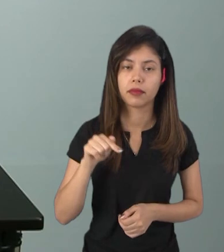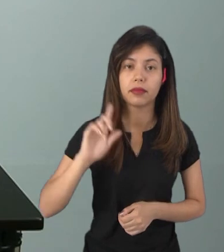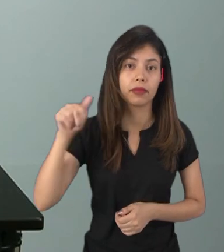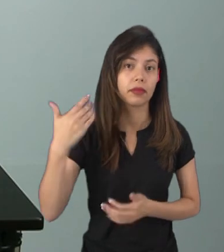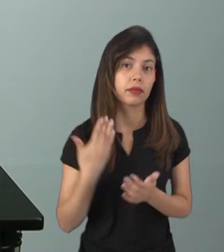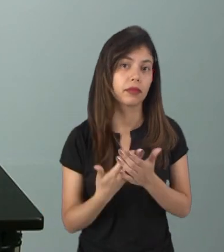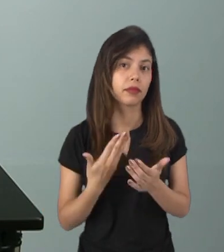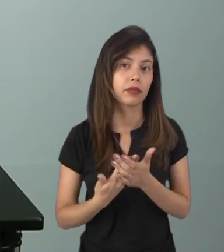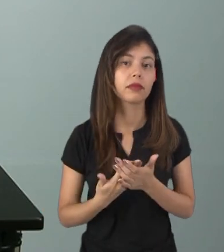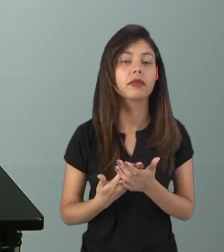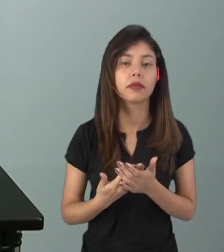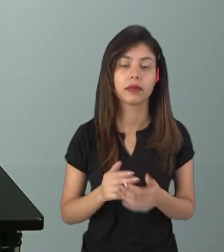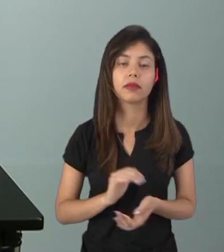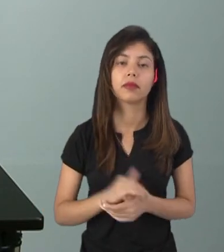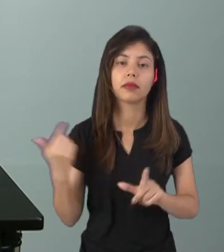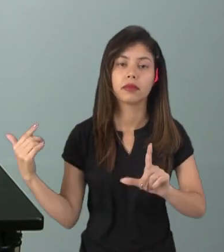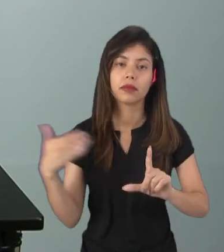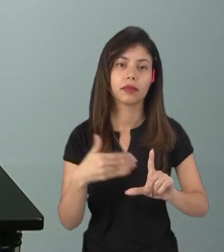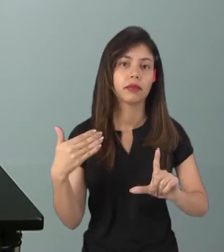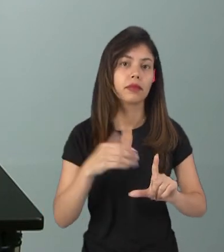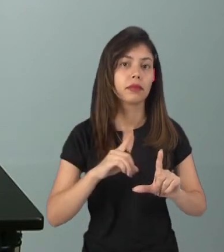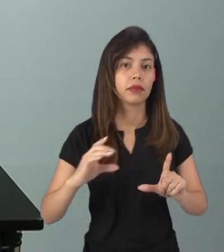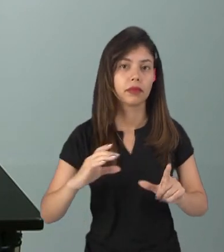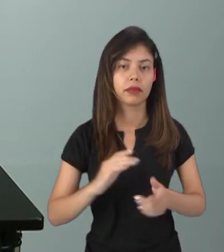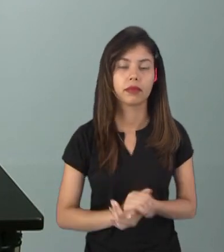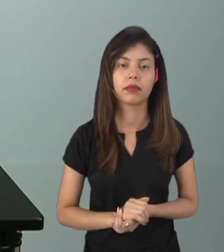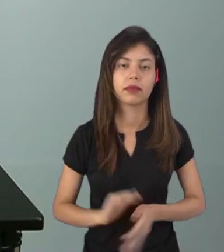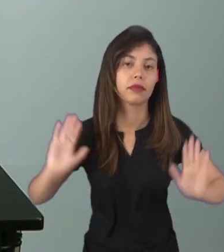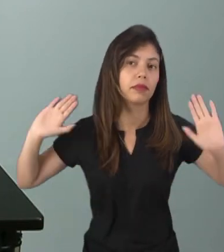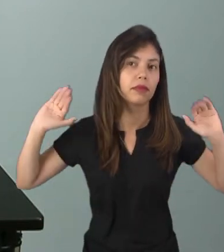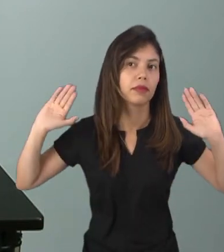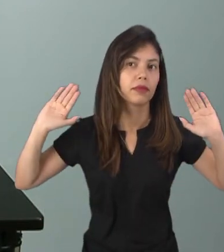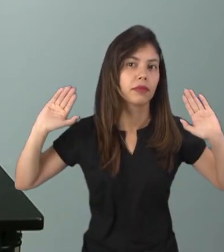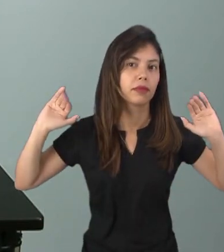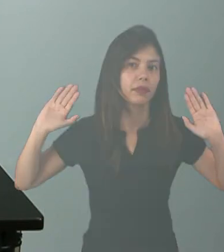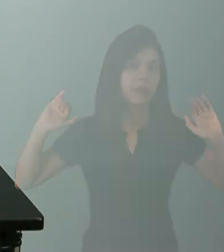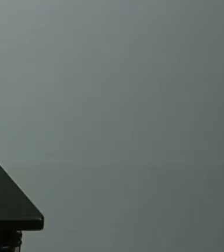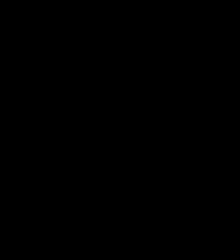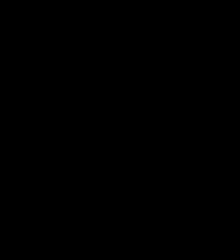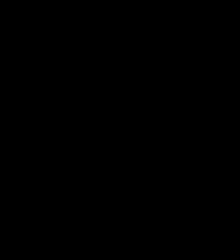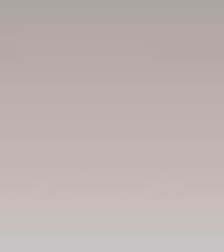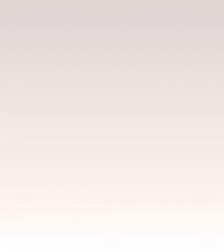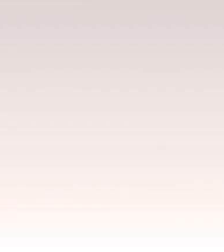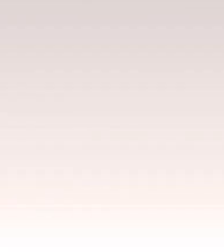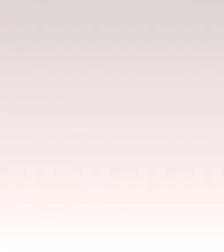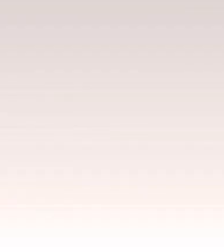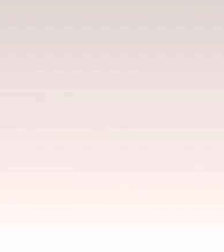acessar essa aula e outras, acesse a plataforma Eduque. Tchau, tchau!